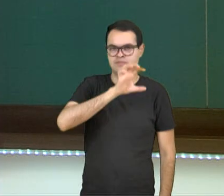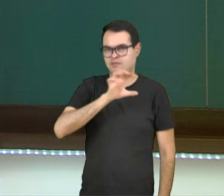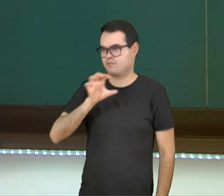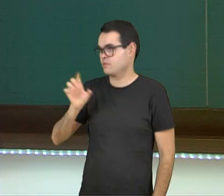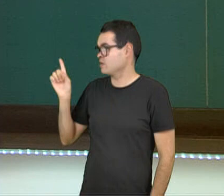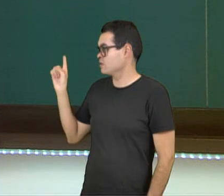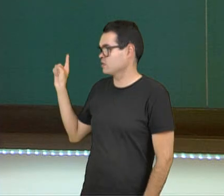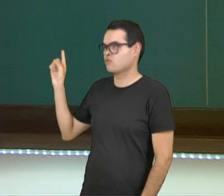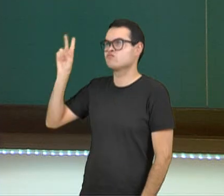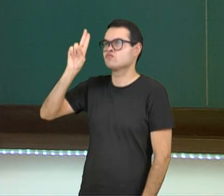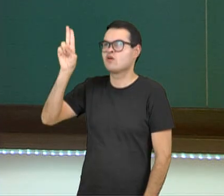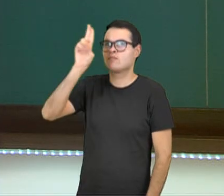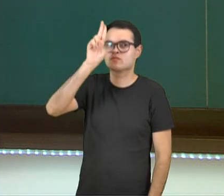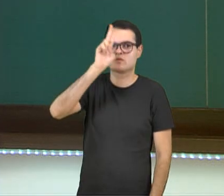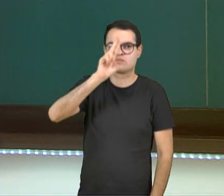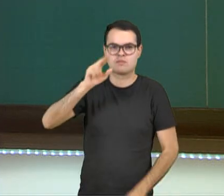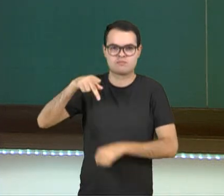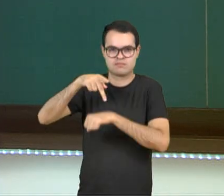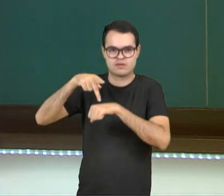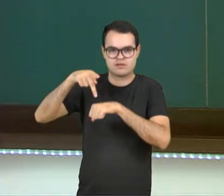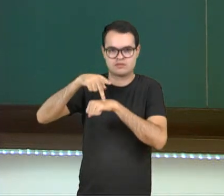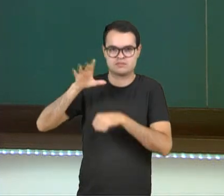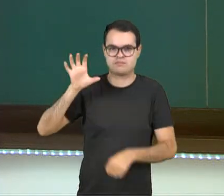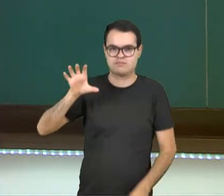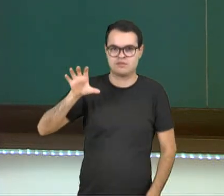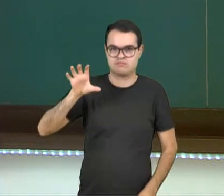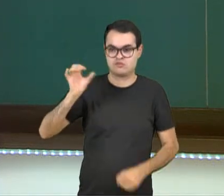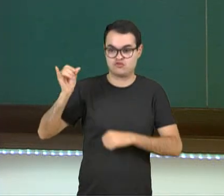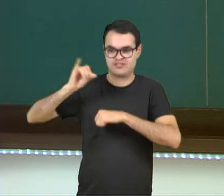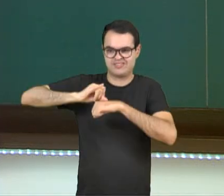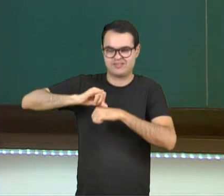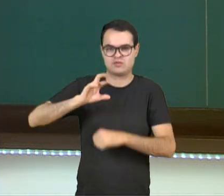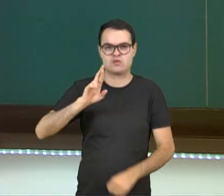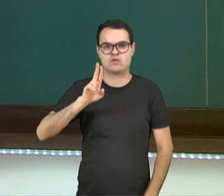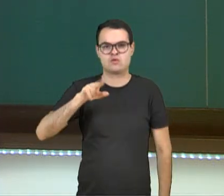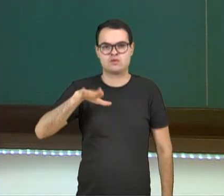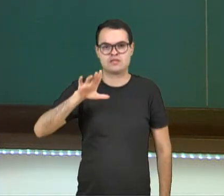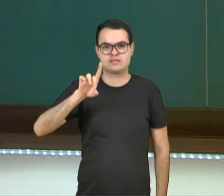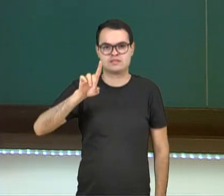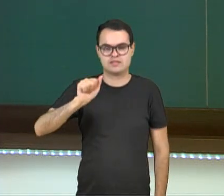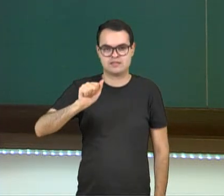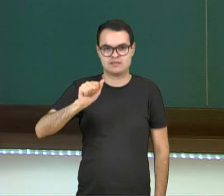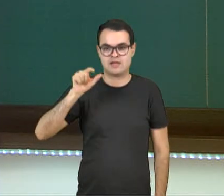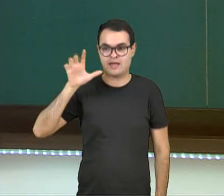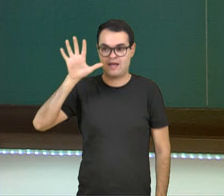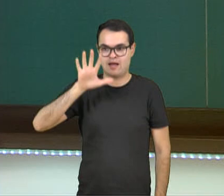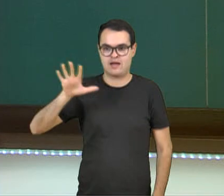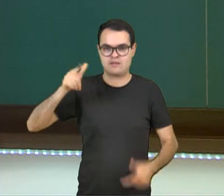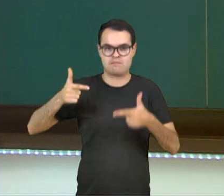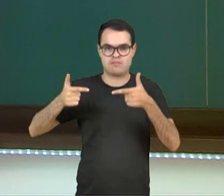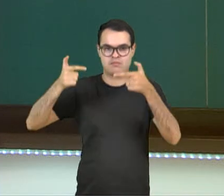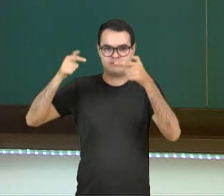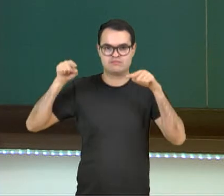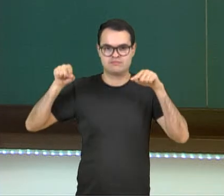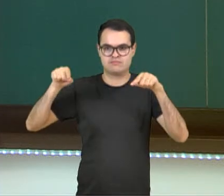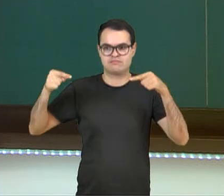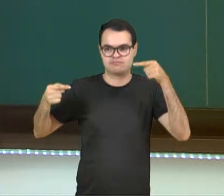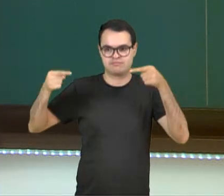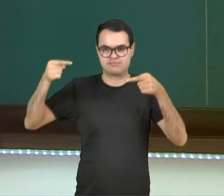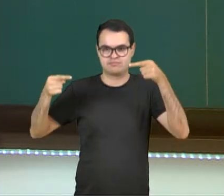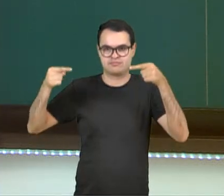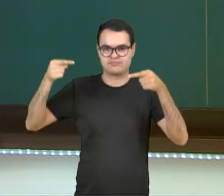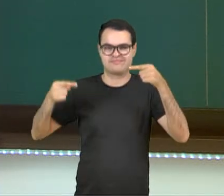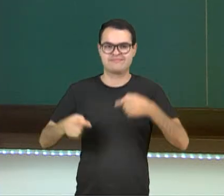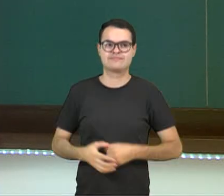do Congo, Burundi, Tanzânia e no centro, Ruanda, que é a área de conflito. Presta